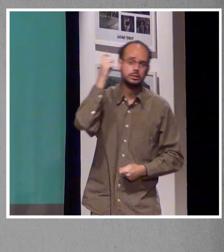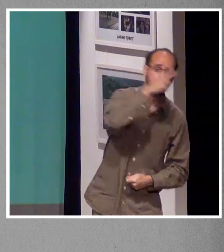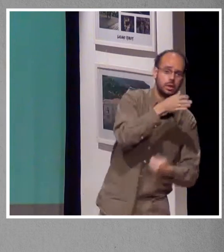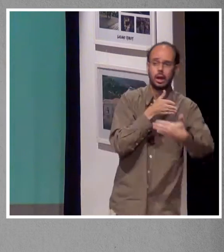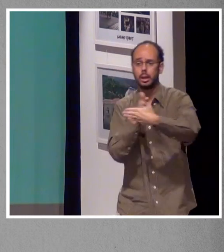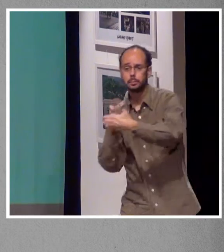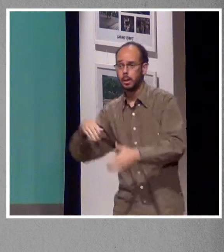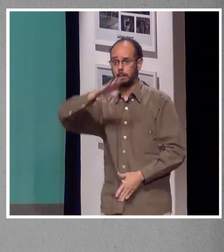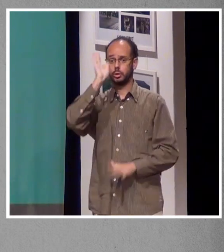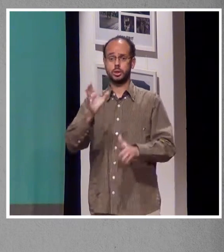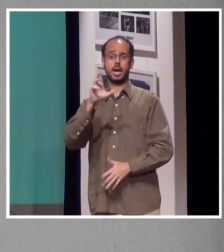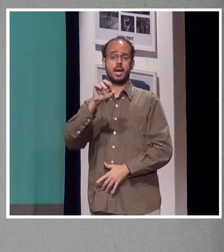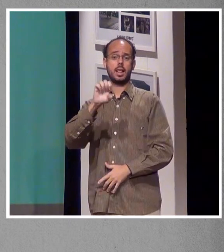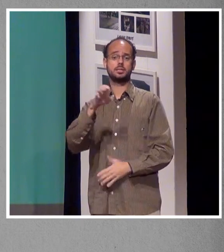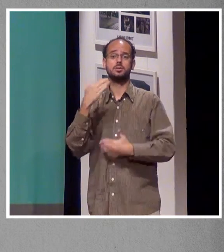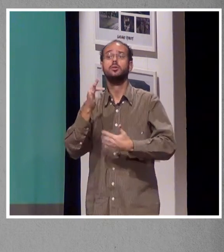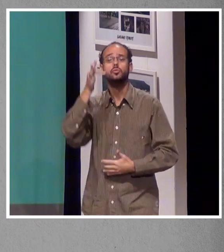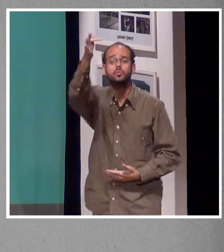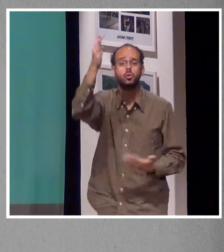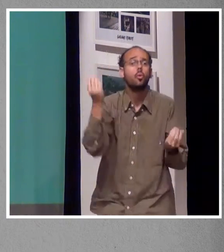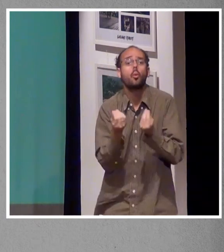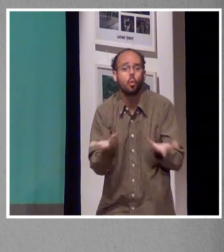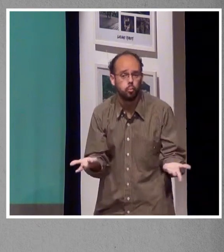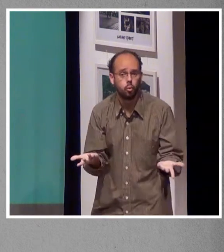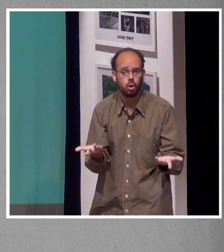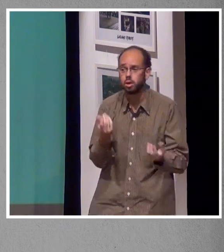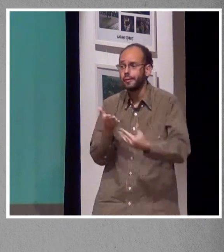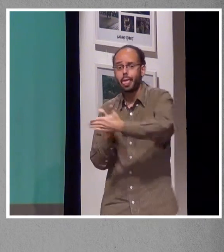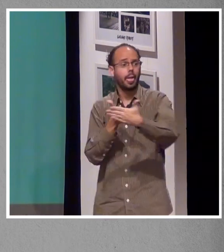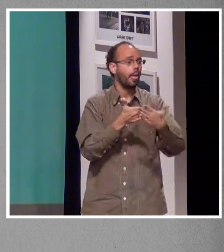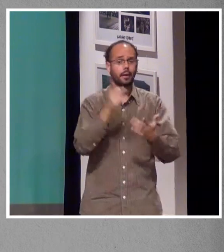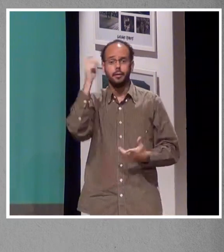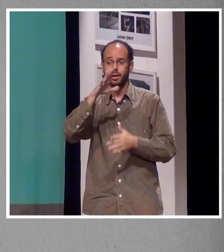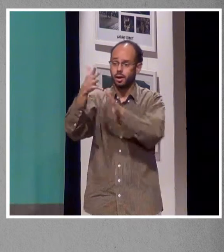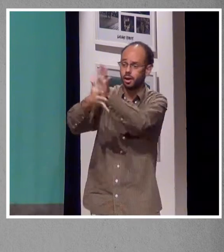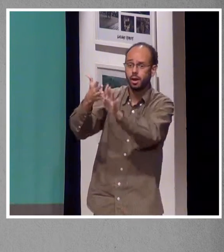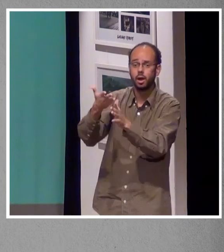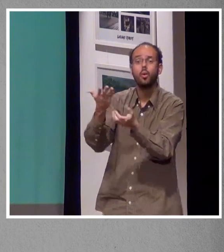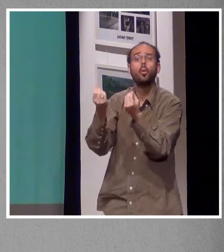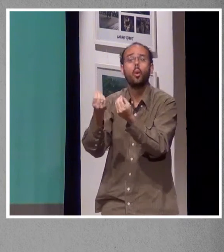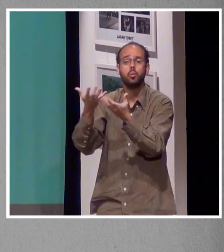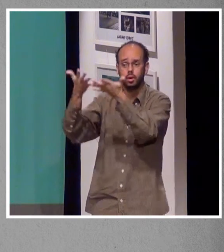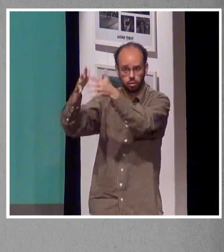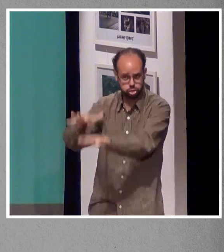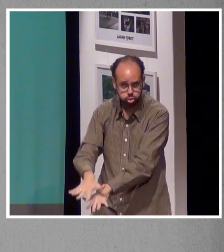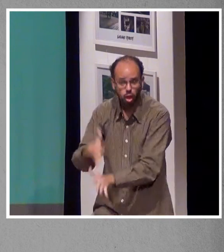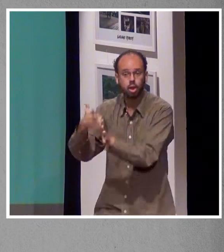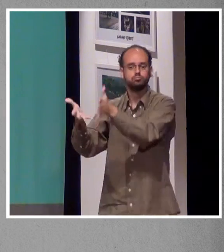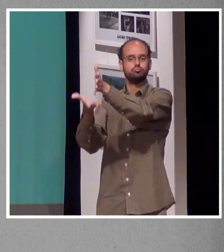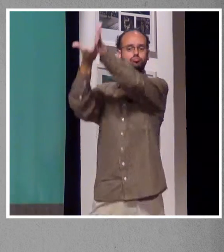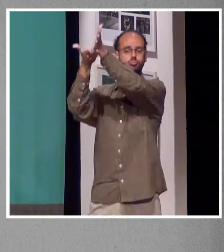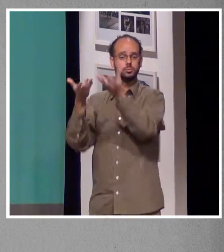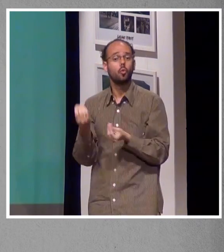com propostas, questões e limitações financeiras, mas o futuro, como isso vai se dar, mesmo com todas essas barreiras,